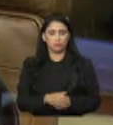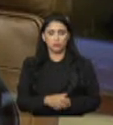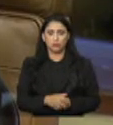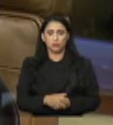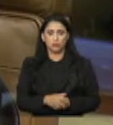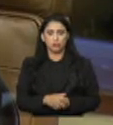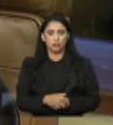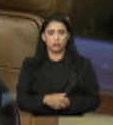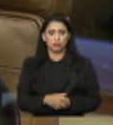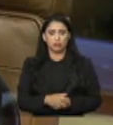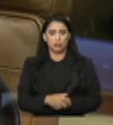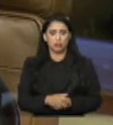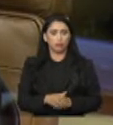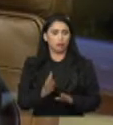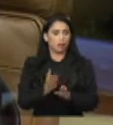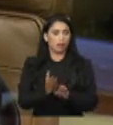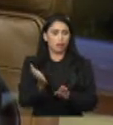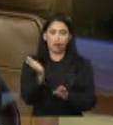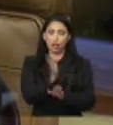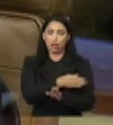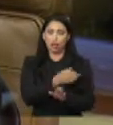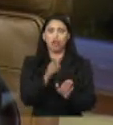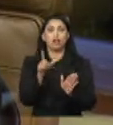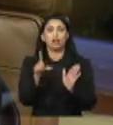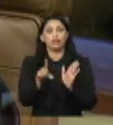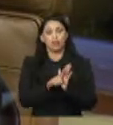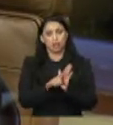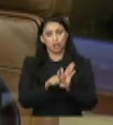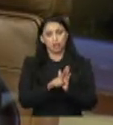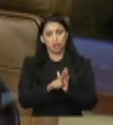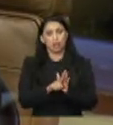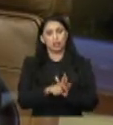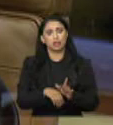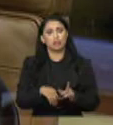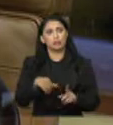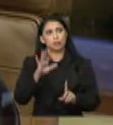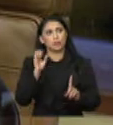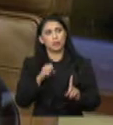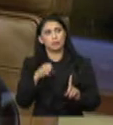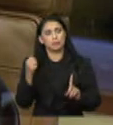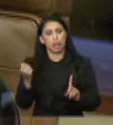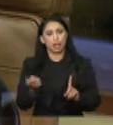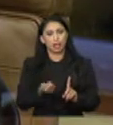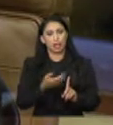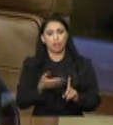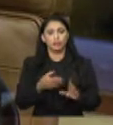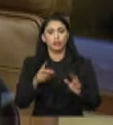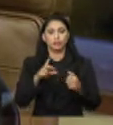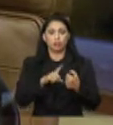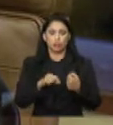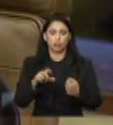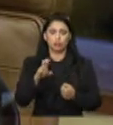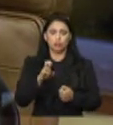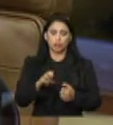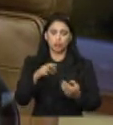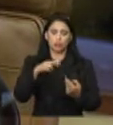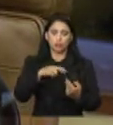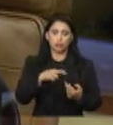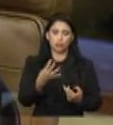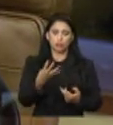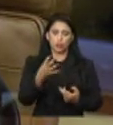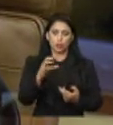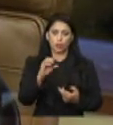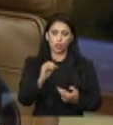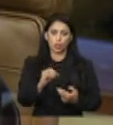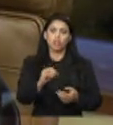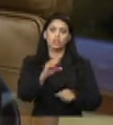a incidência retroativa da lei mais benéfica prevista no artigo 5º inciso de 40